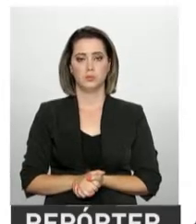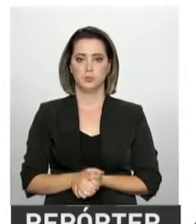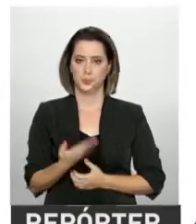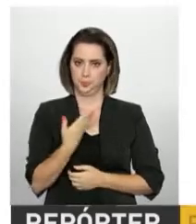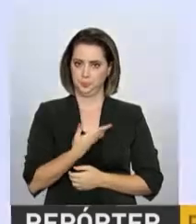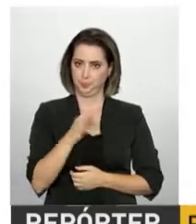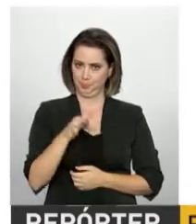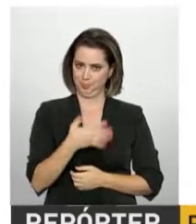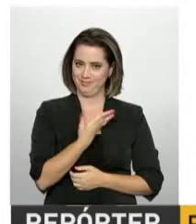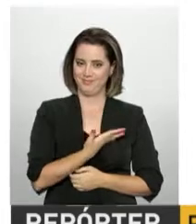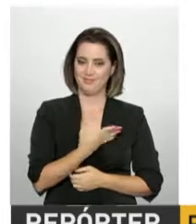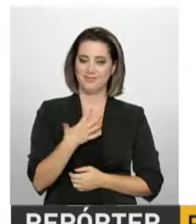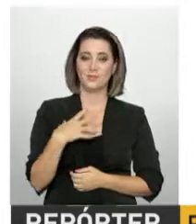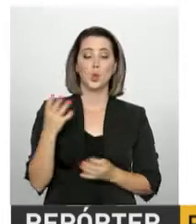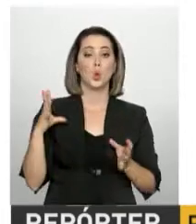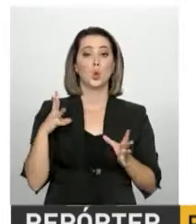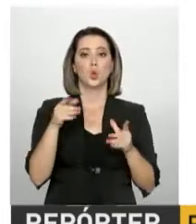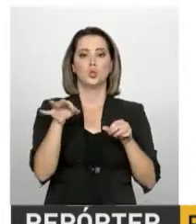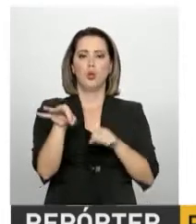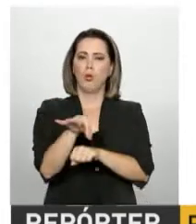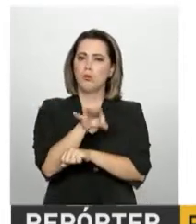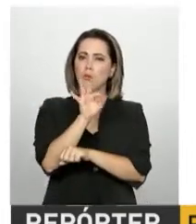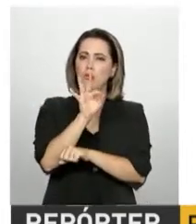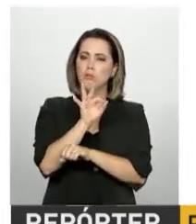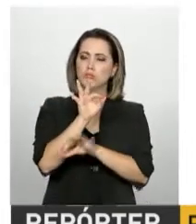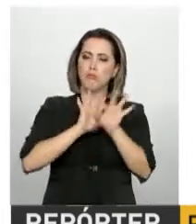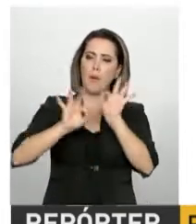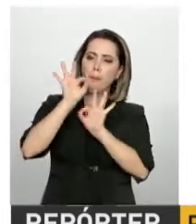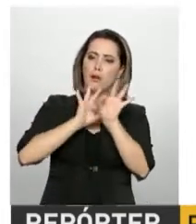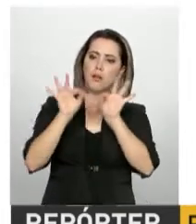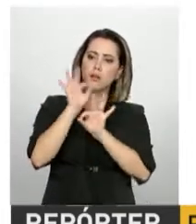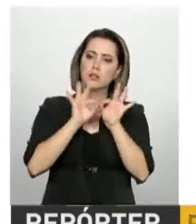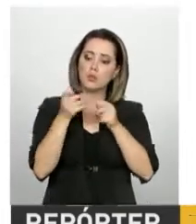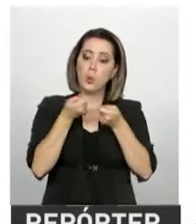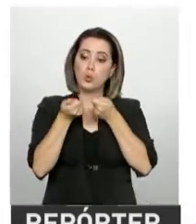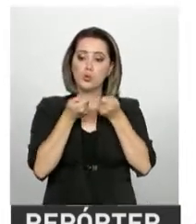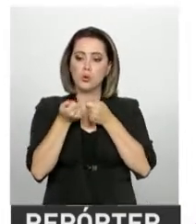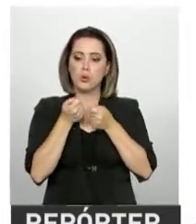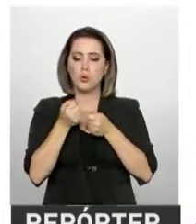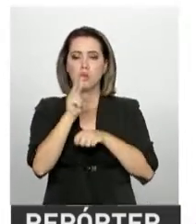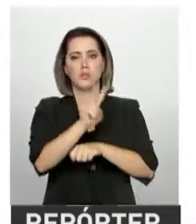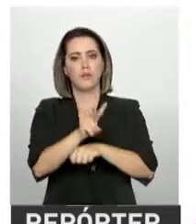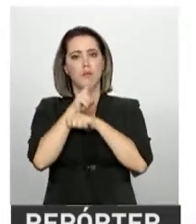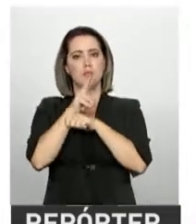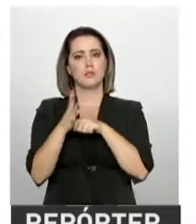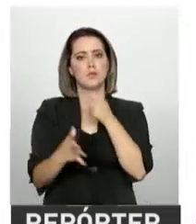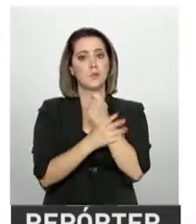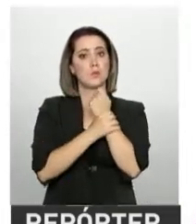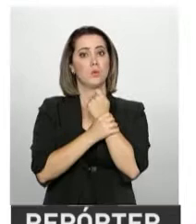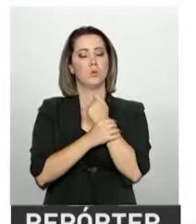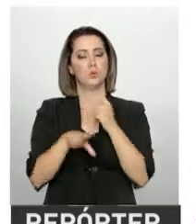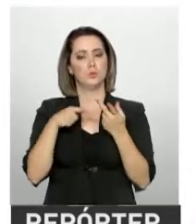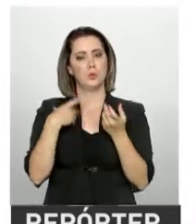a arquitetura de regulação financiamento seguro relativo